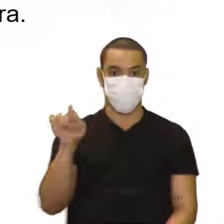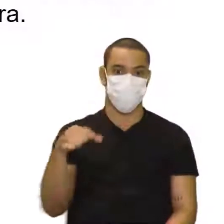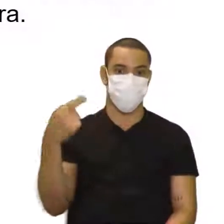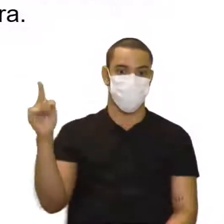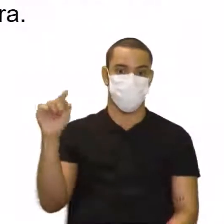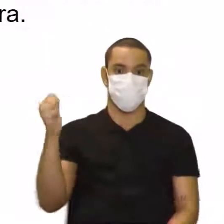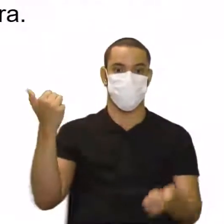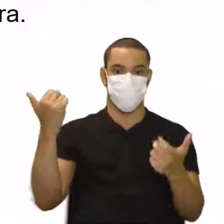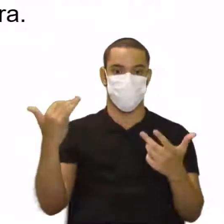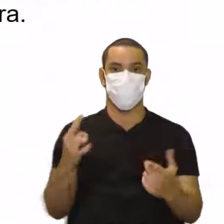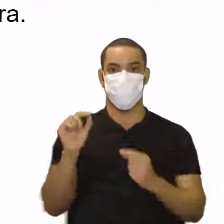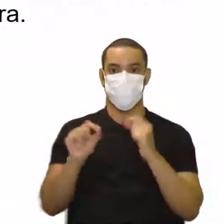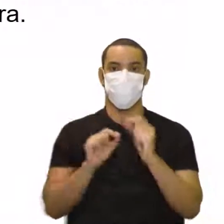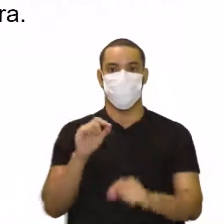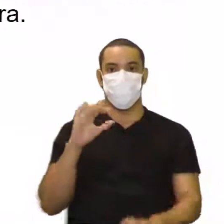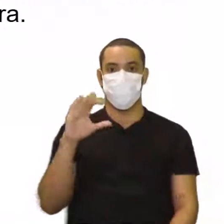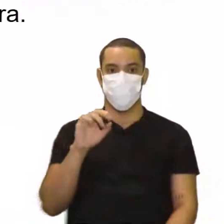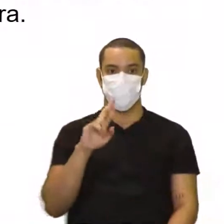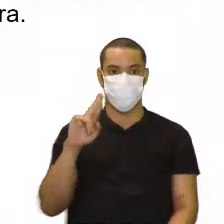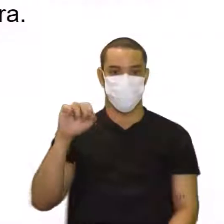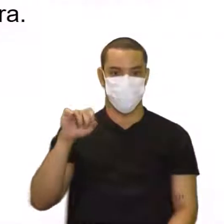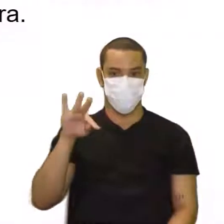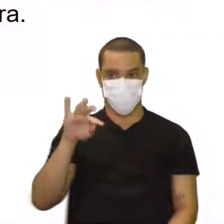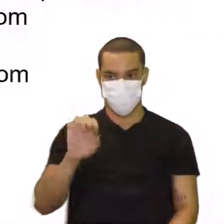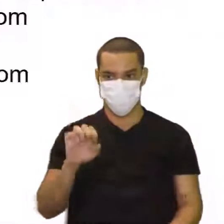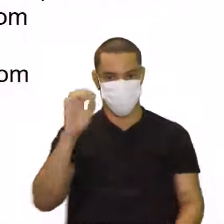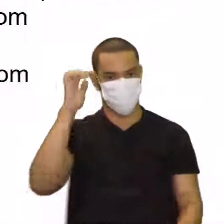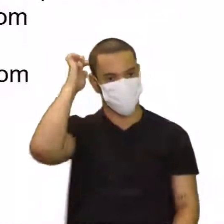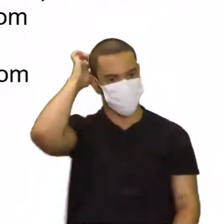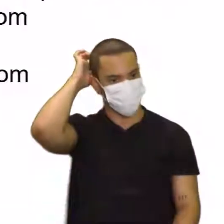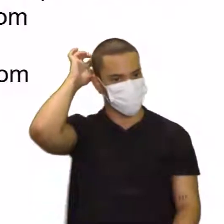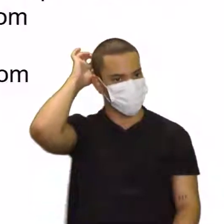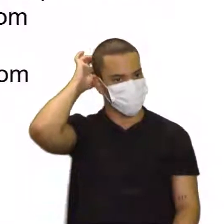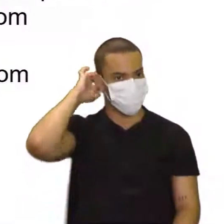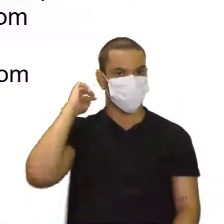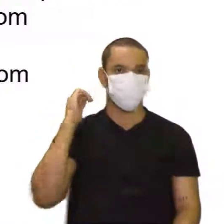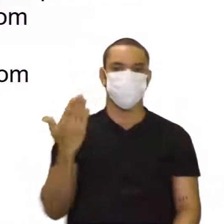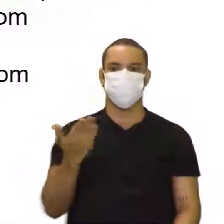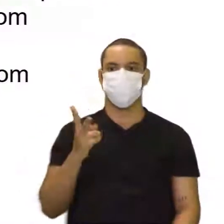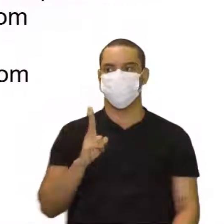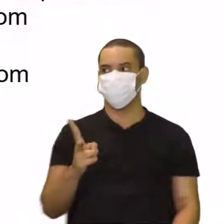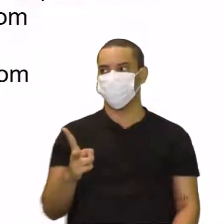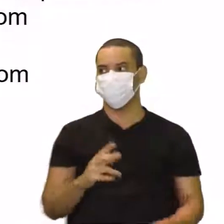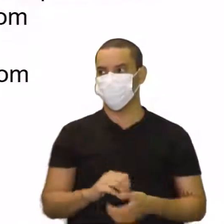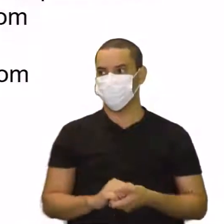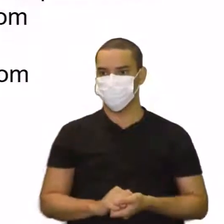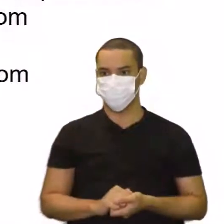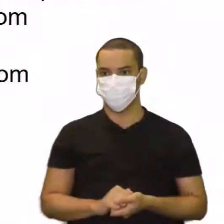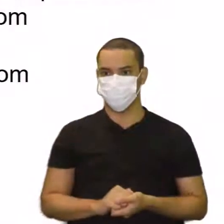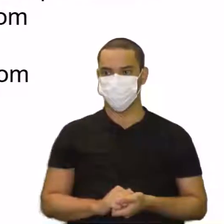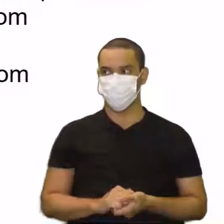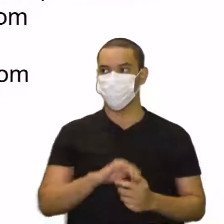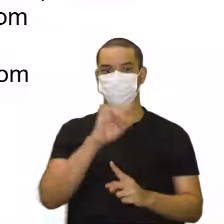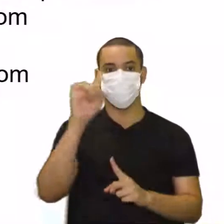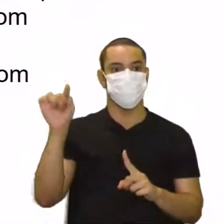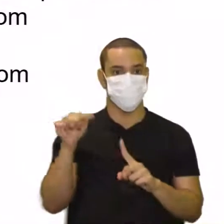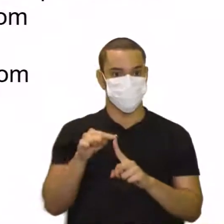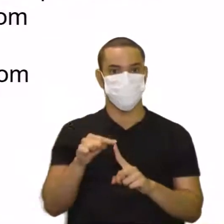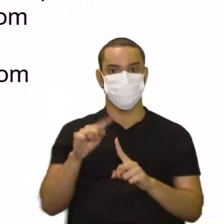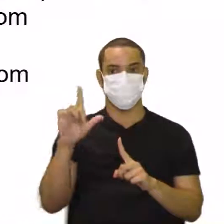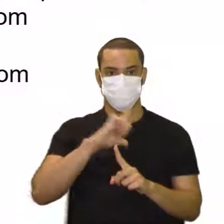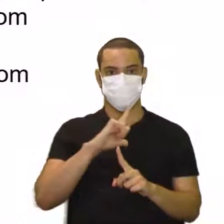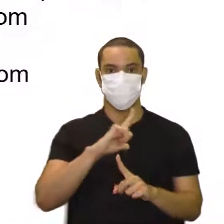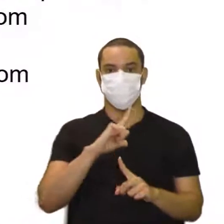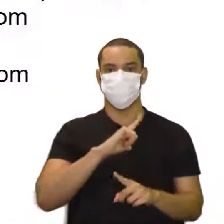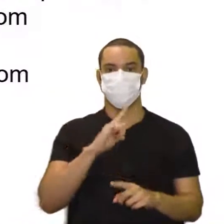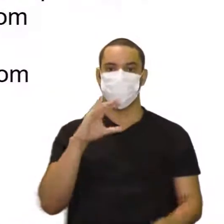marca a corrente. Bom, pessoal, vamos continuar, olha só. A fim de se obter uma corrente com